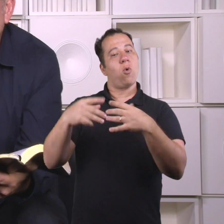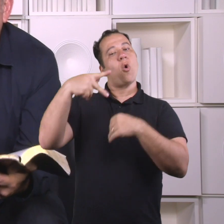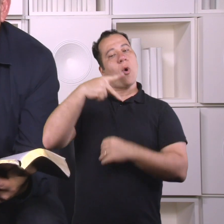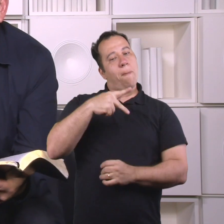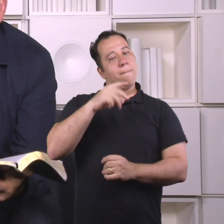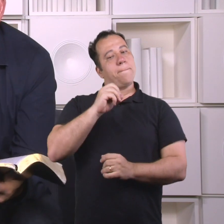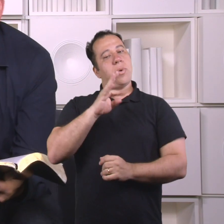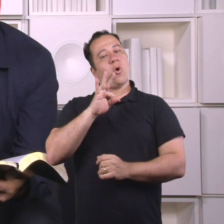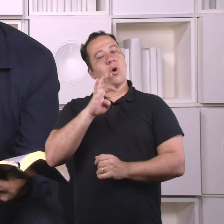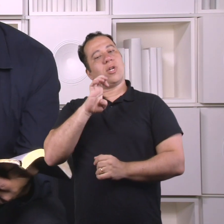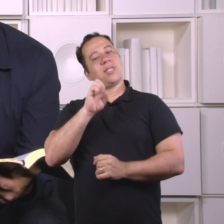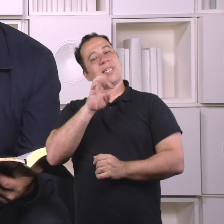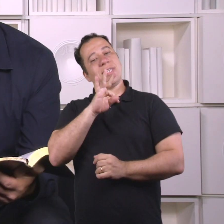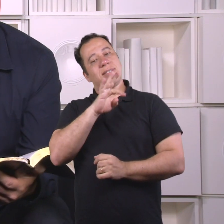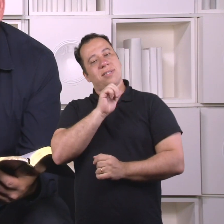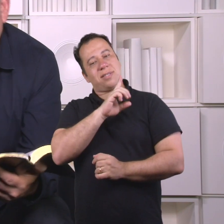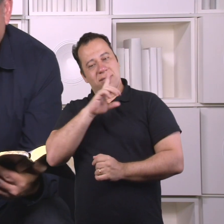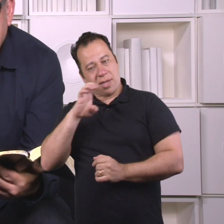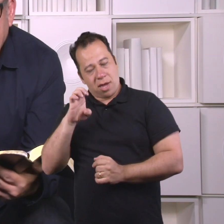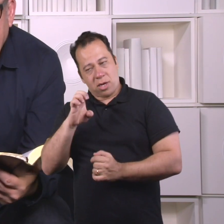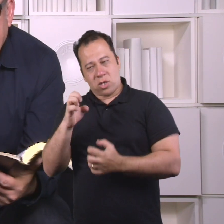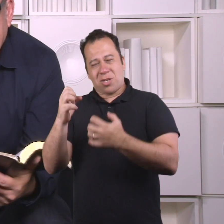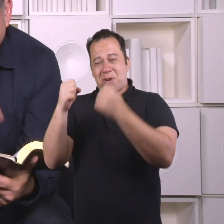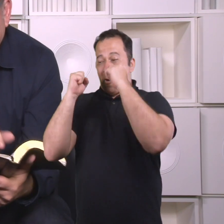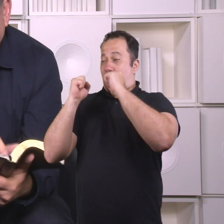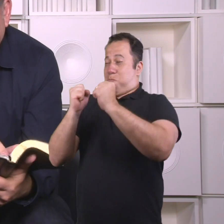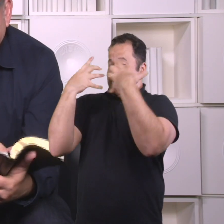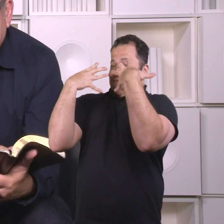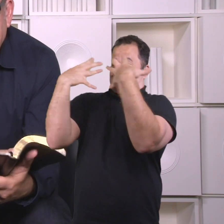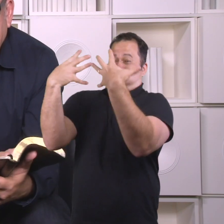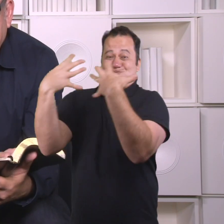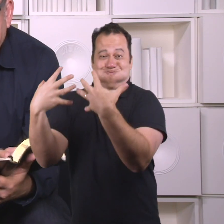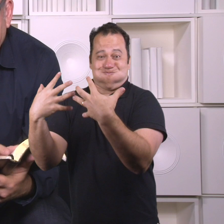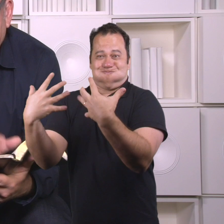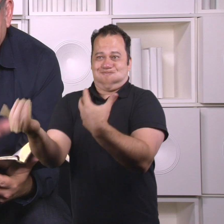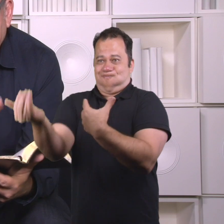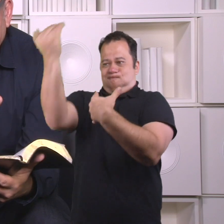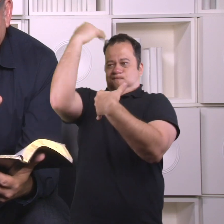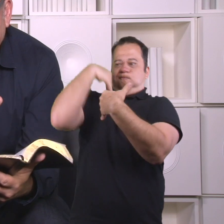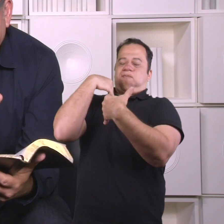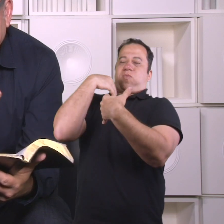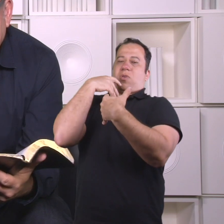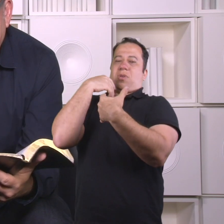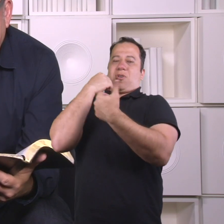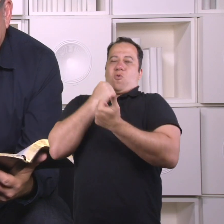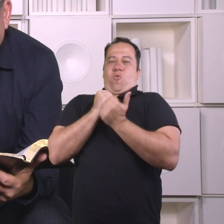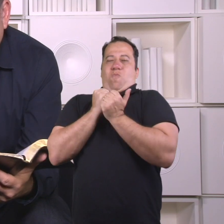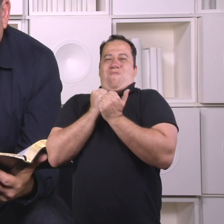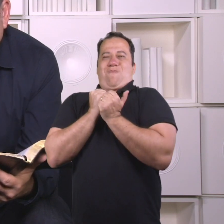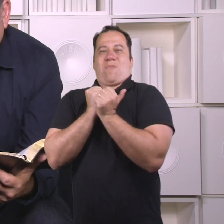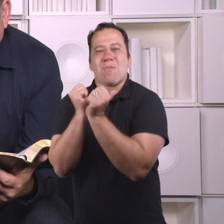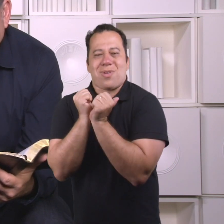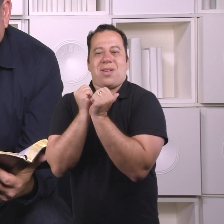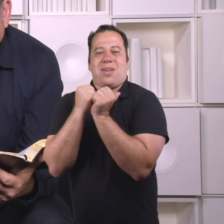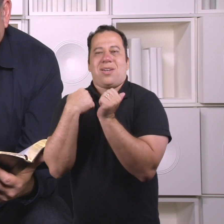quê? Porque dentro do conceito de potestade existe também a